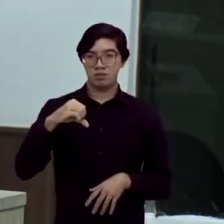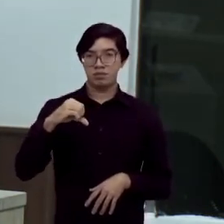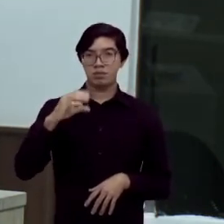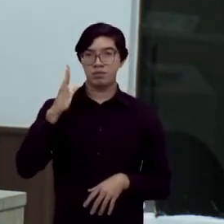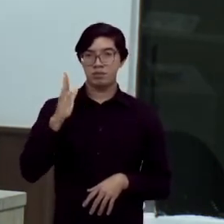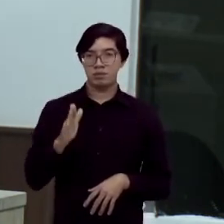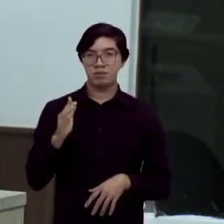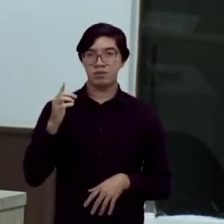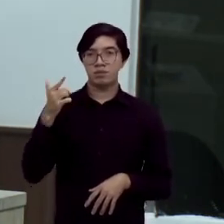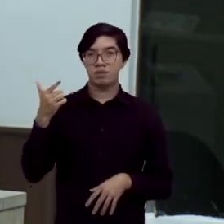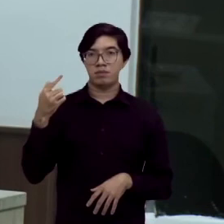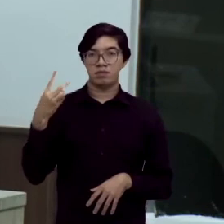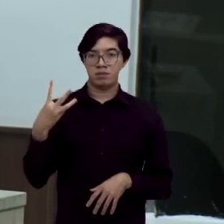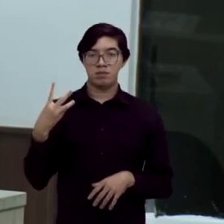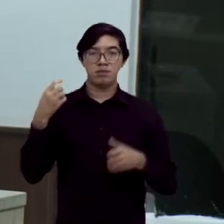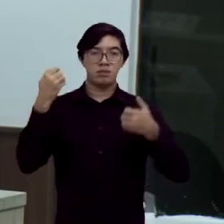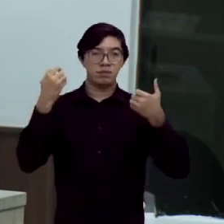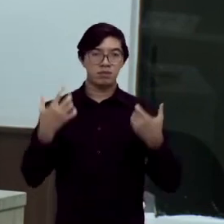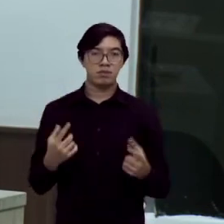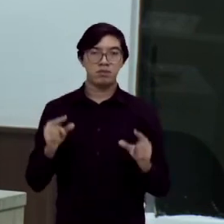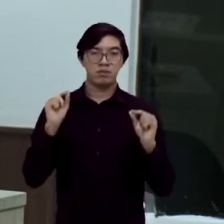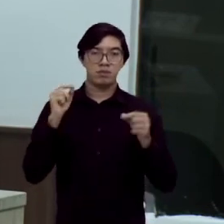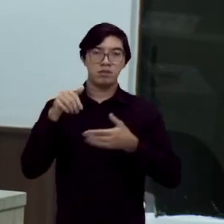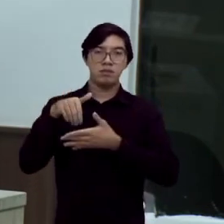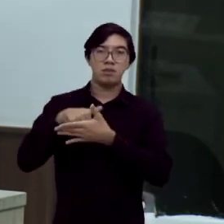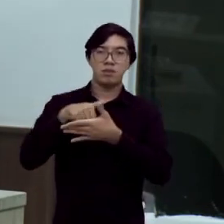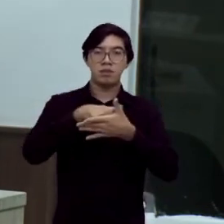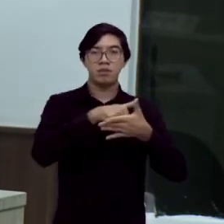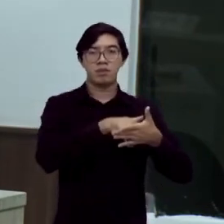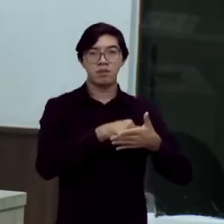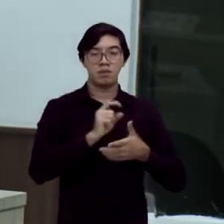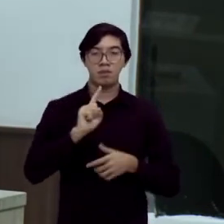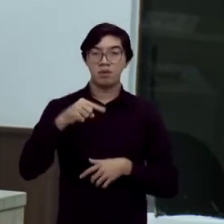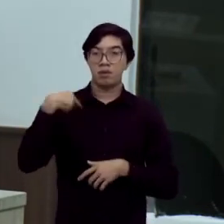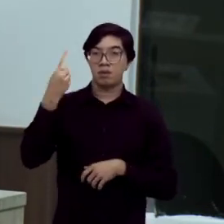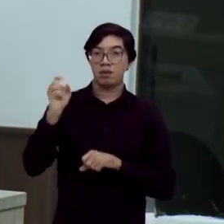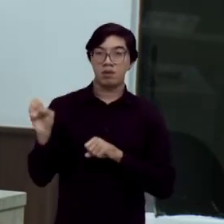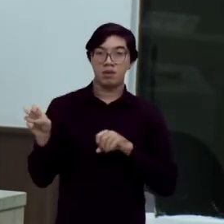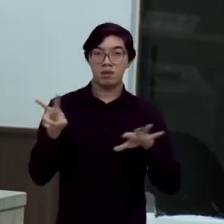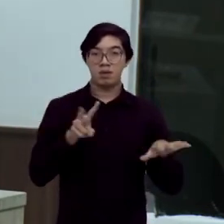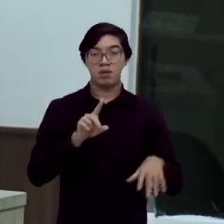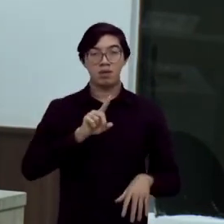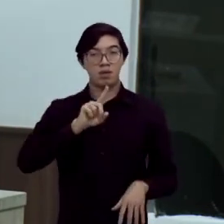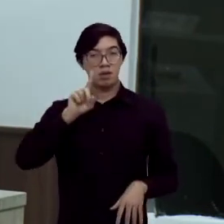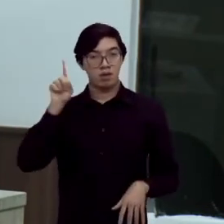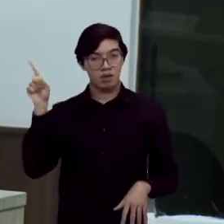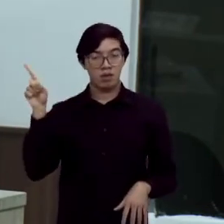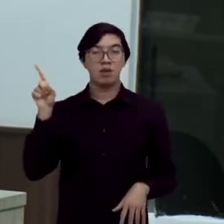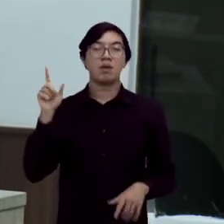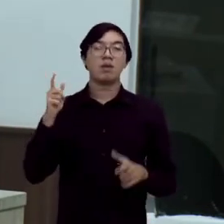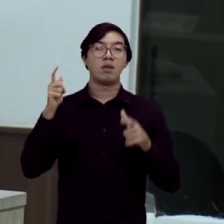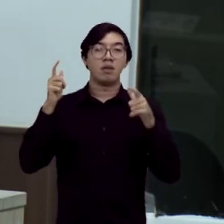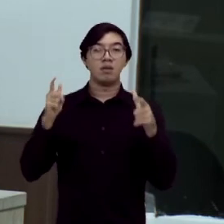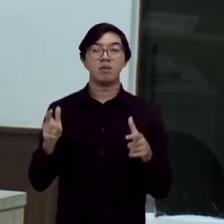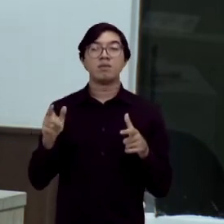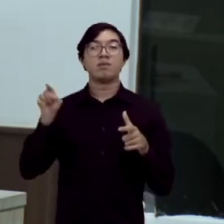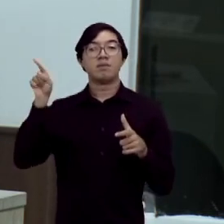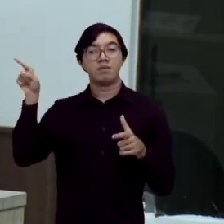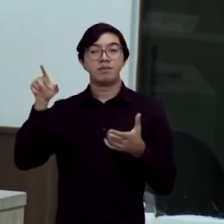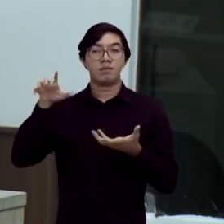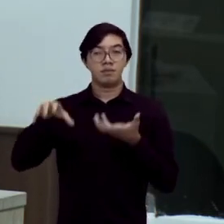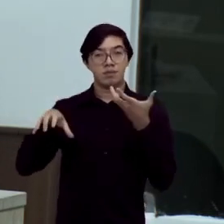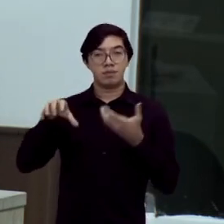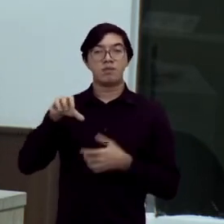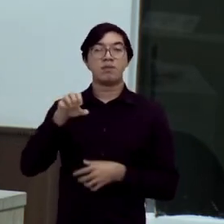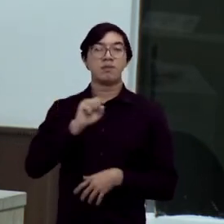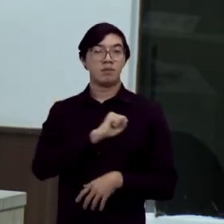LV09-2023, que está prevista a ser votado próxima semana lá no Senado Federal. O que é o